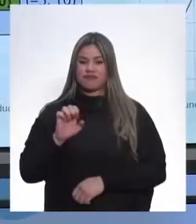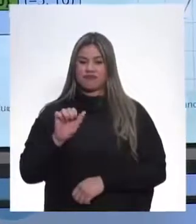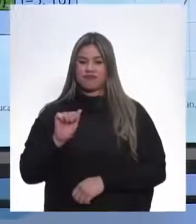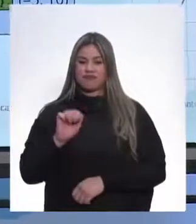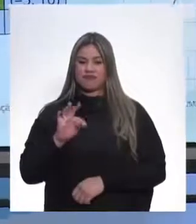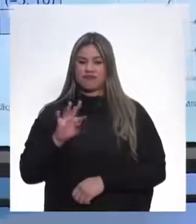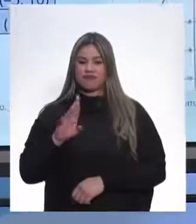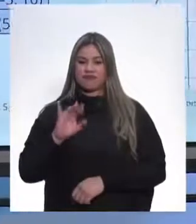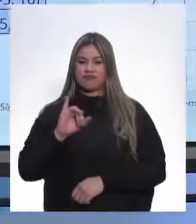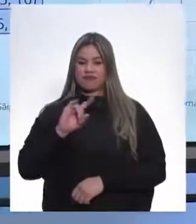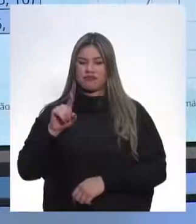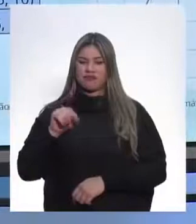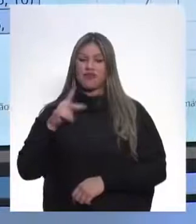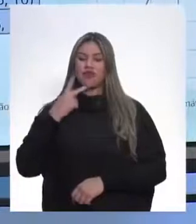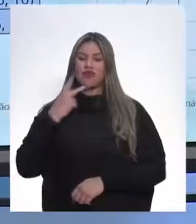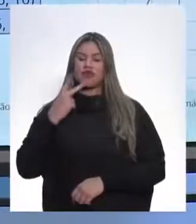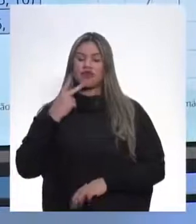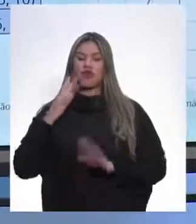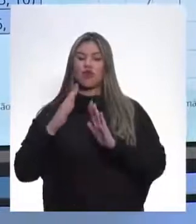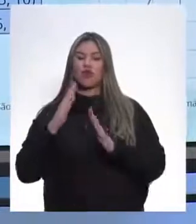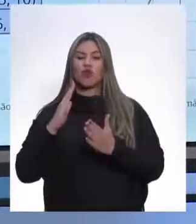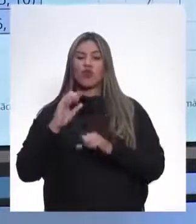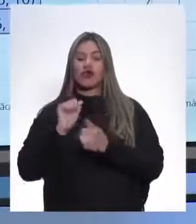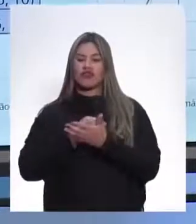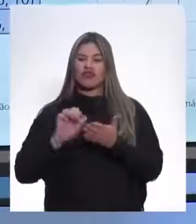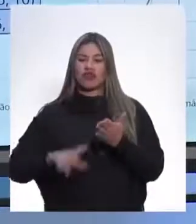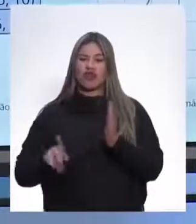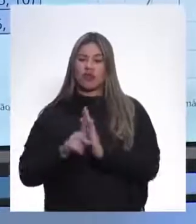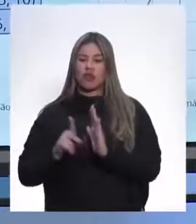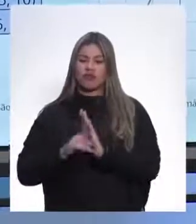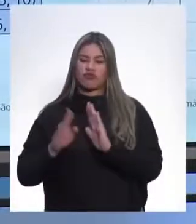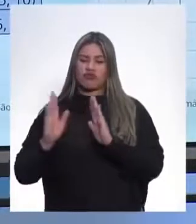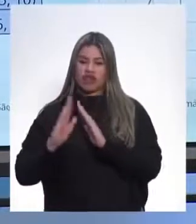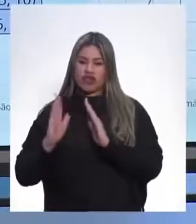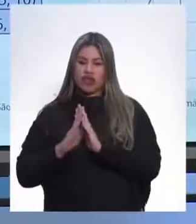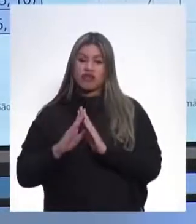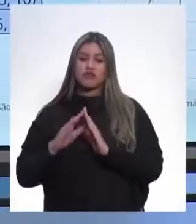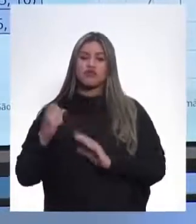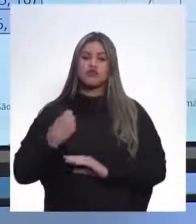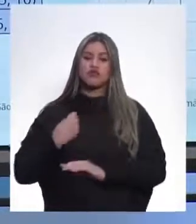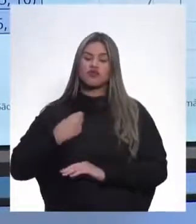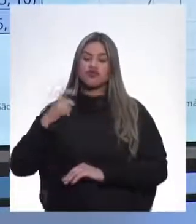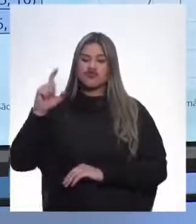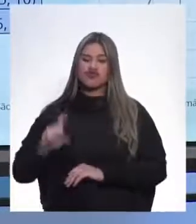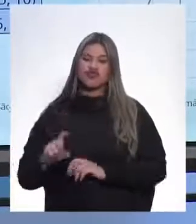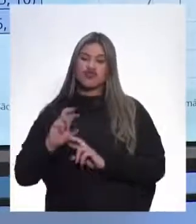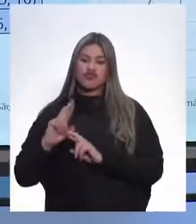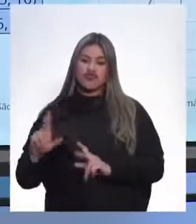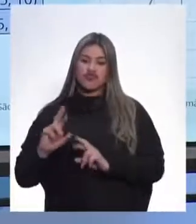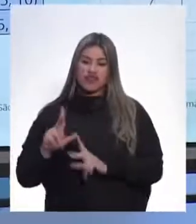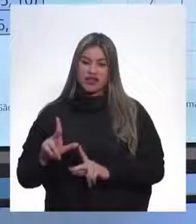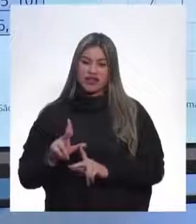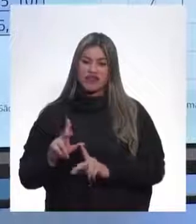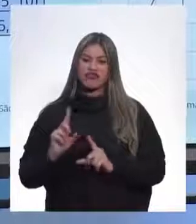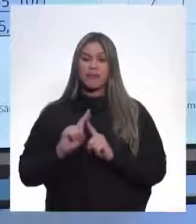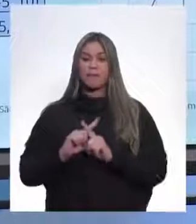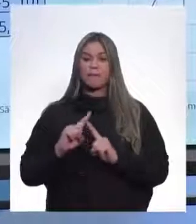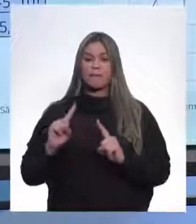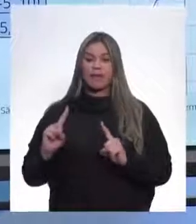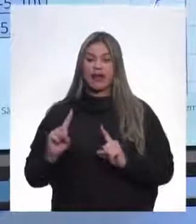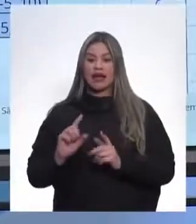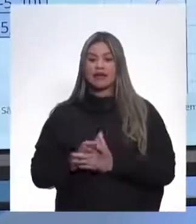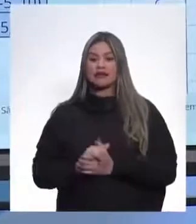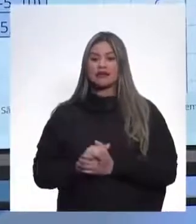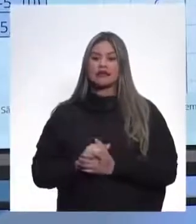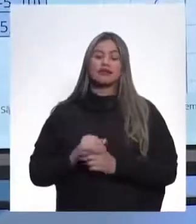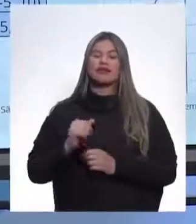que a lição de casa, os valores do X estavam diferentes. Certo? Mas a posição da reta ela tem